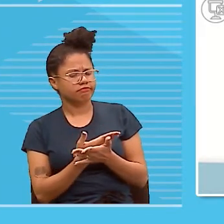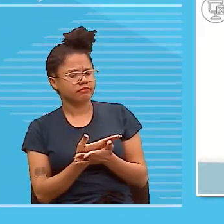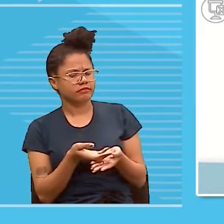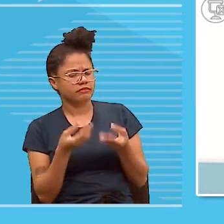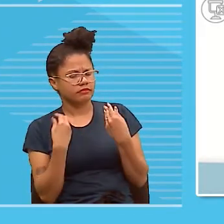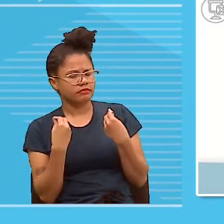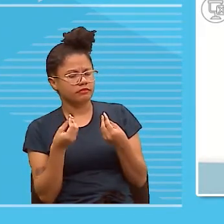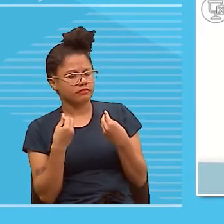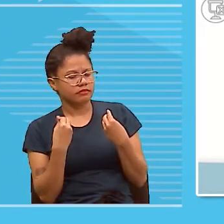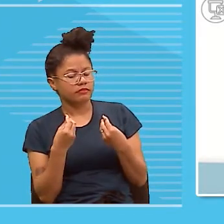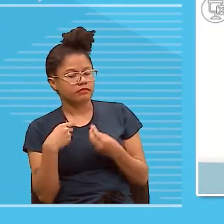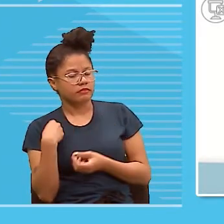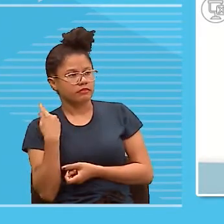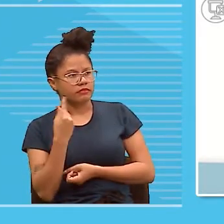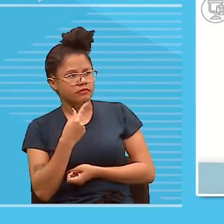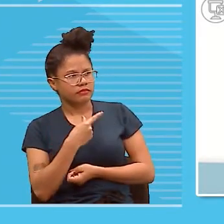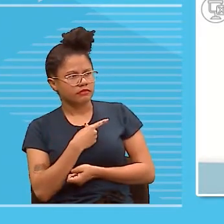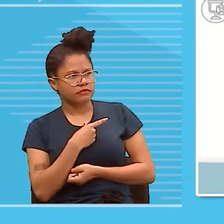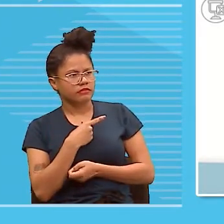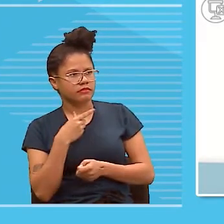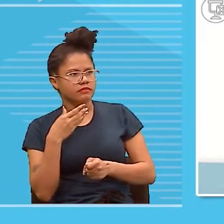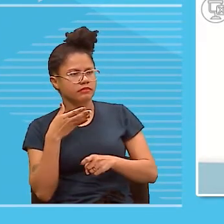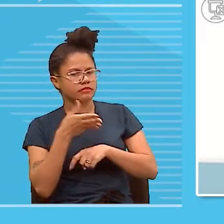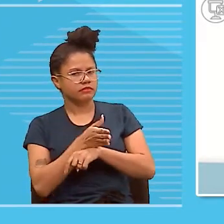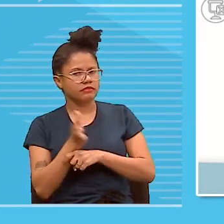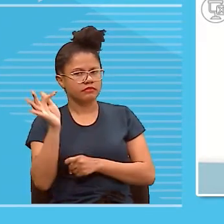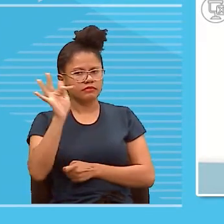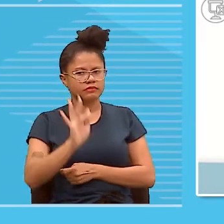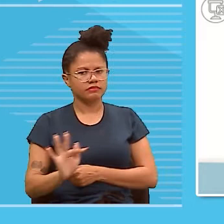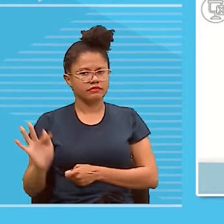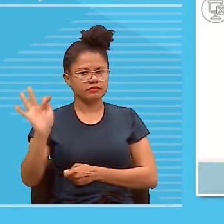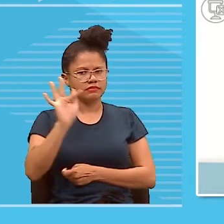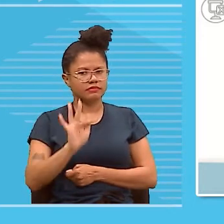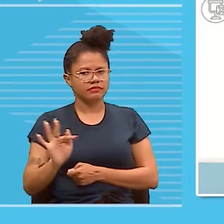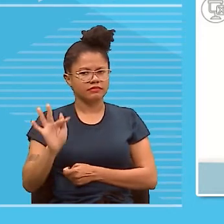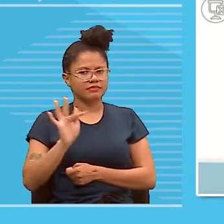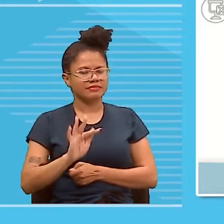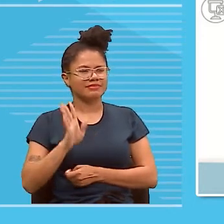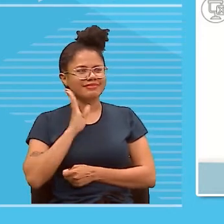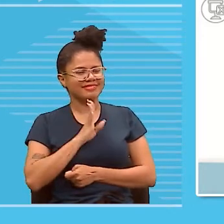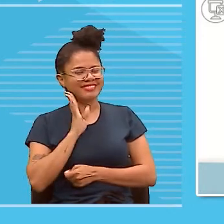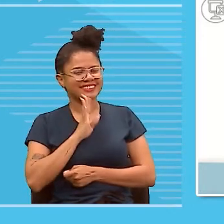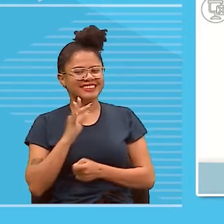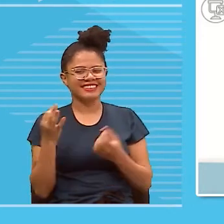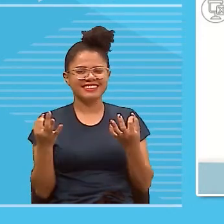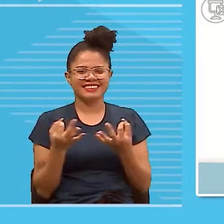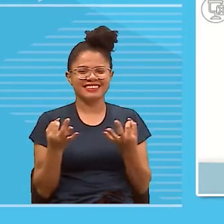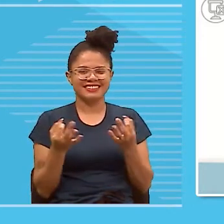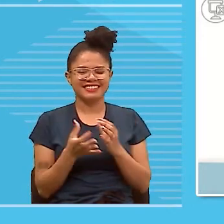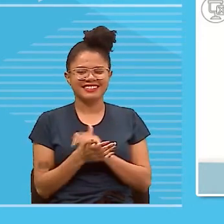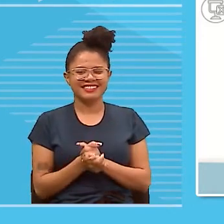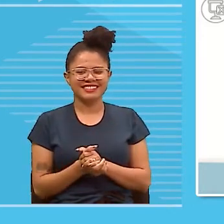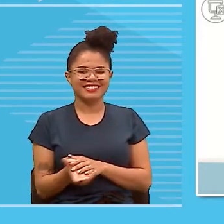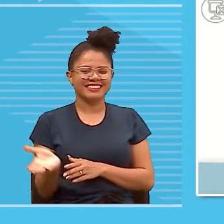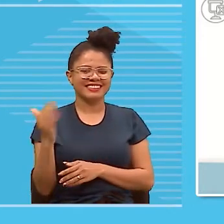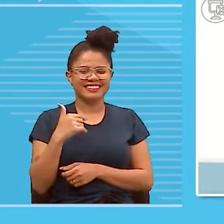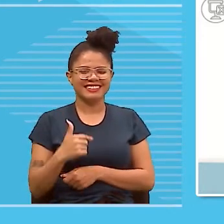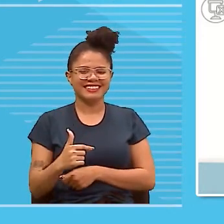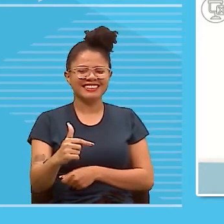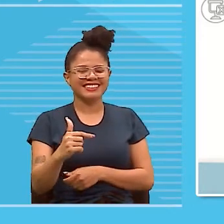que possamos entrar na faculdade Opa Que coisa linda maravilha Então vamos continuar